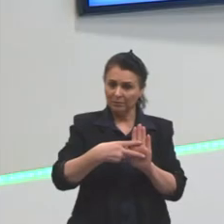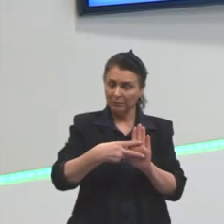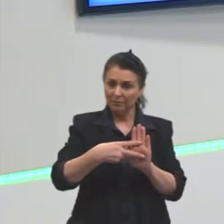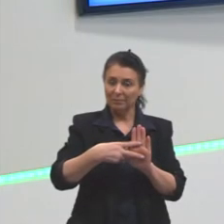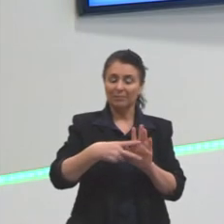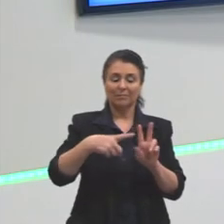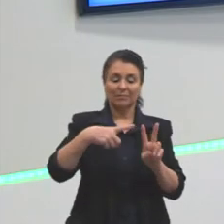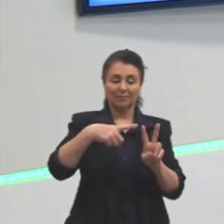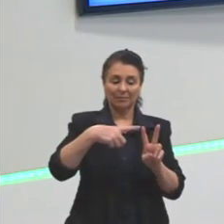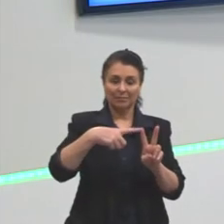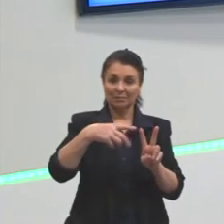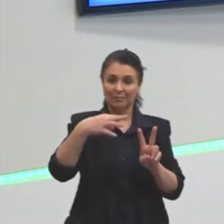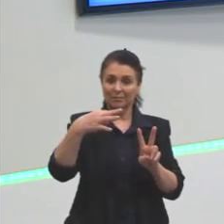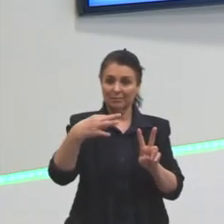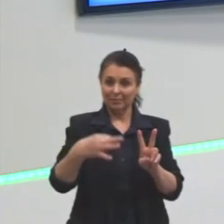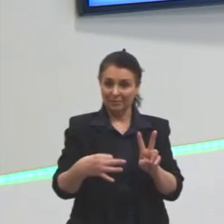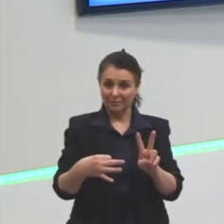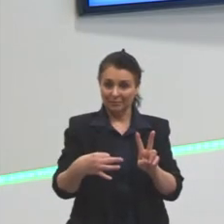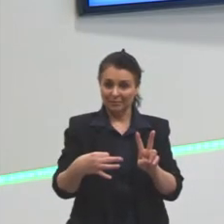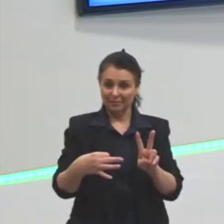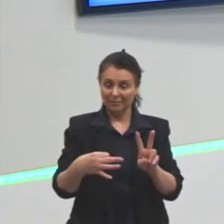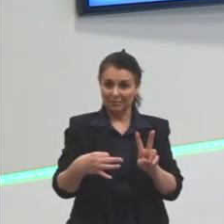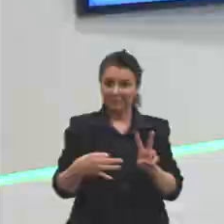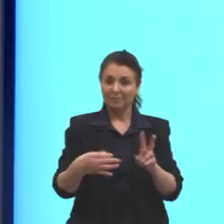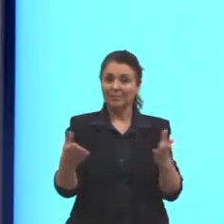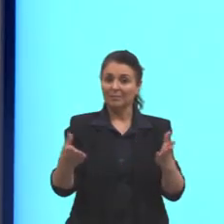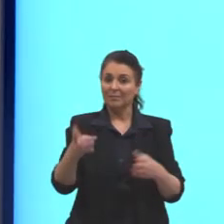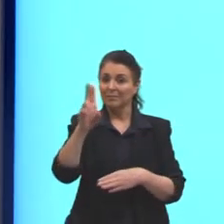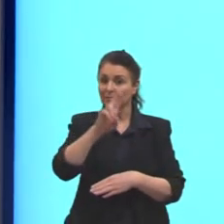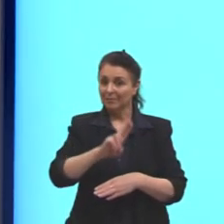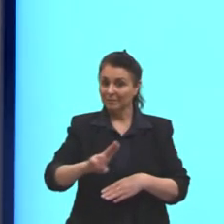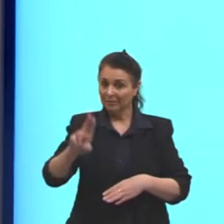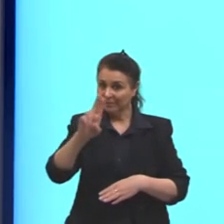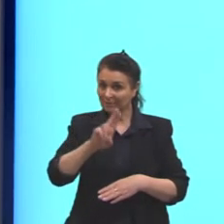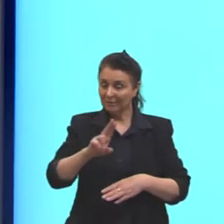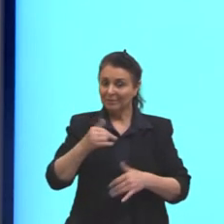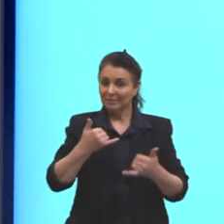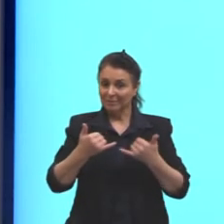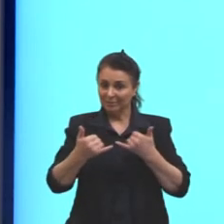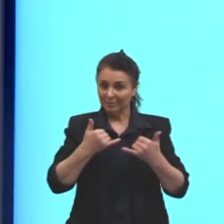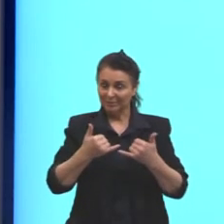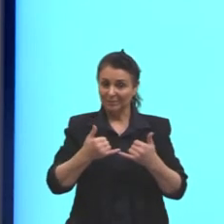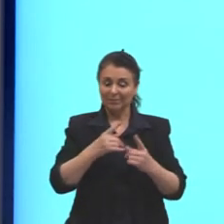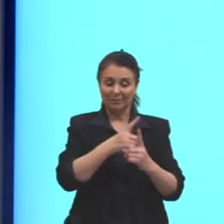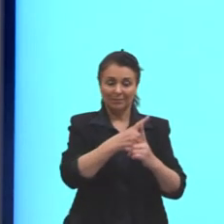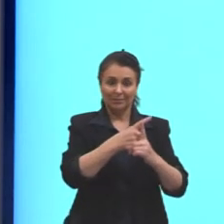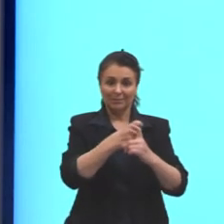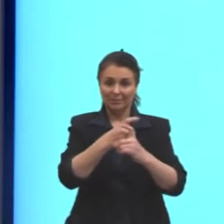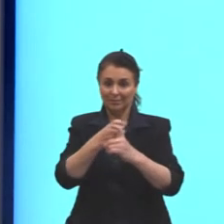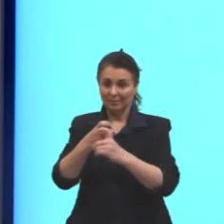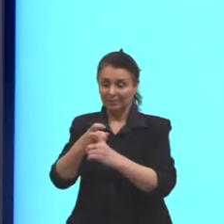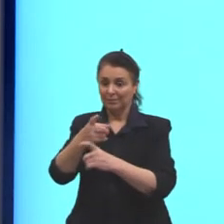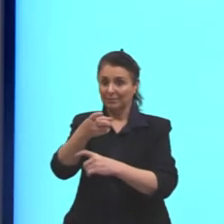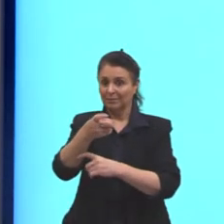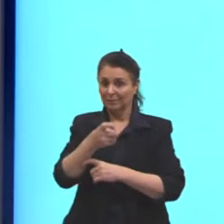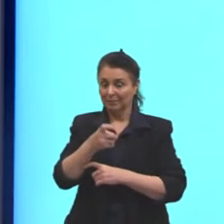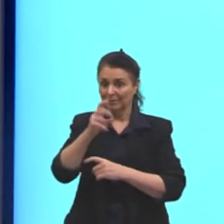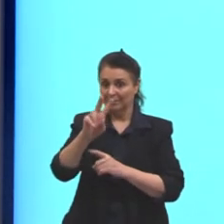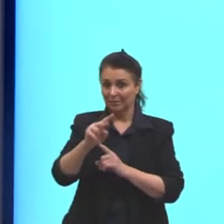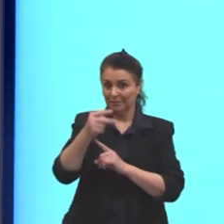Então vamos aplicar isto no nosso exemplo tá nós tínhamos o polinômio x ao quadrado